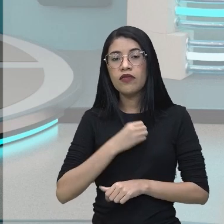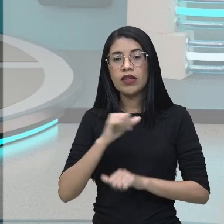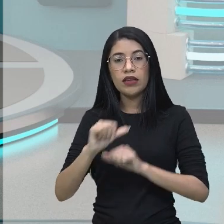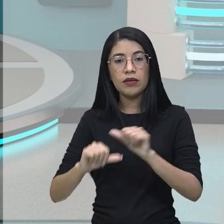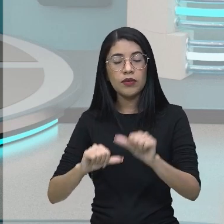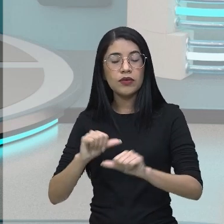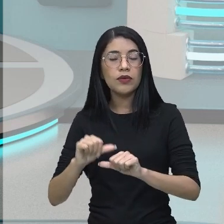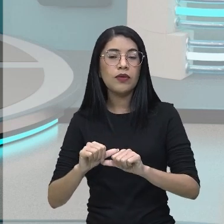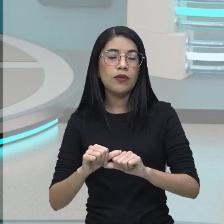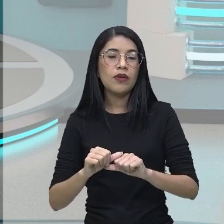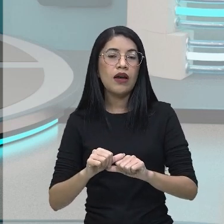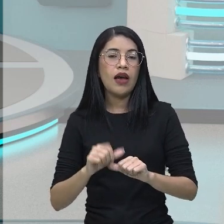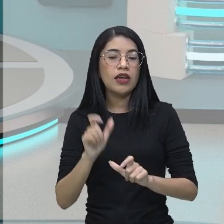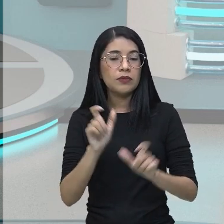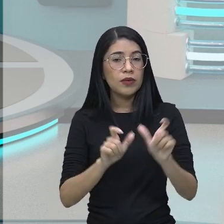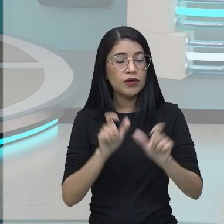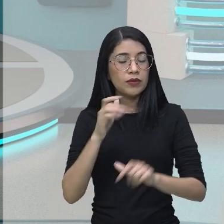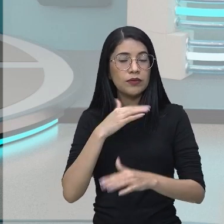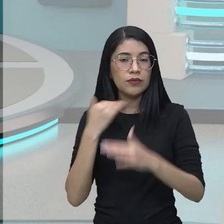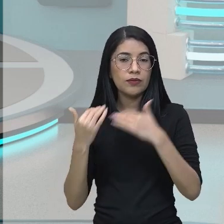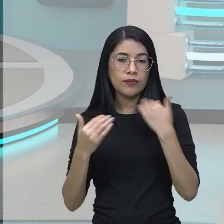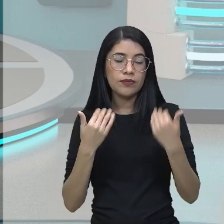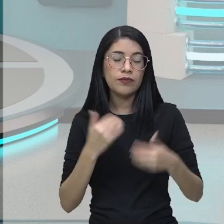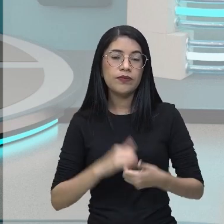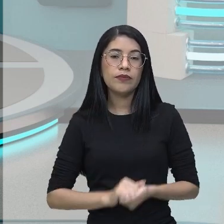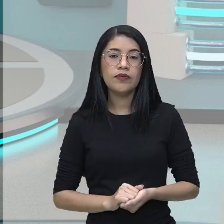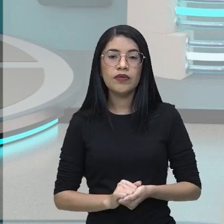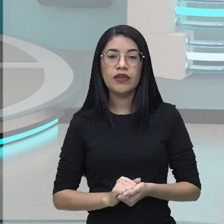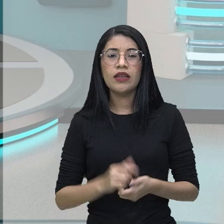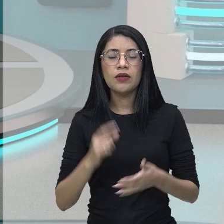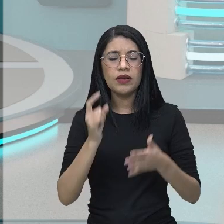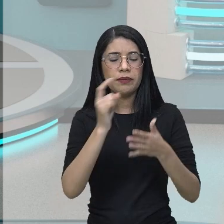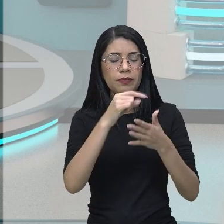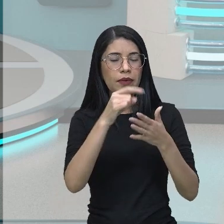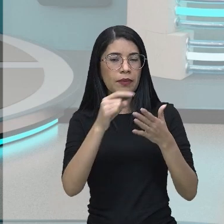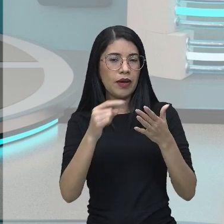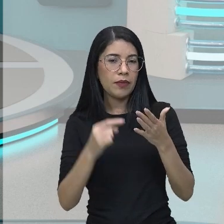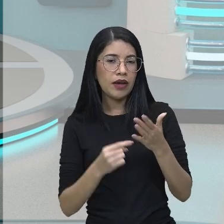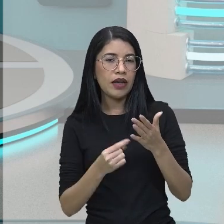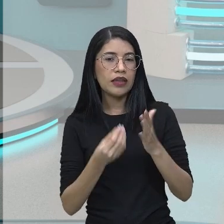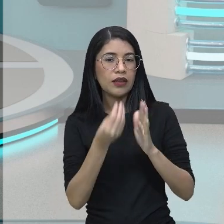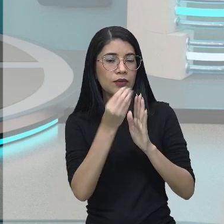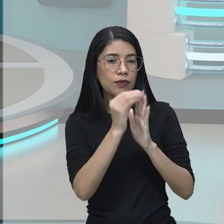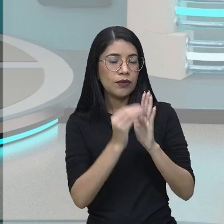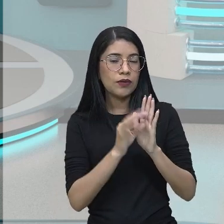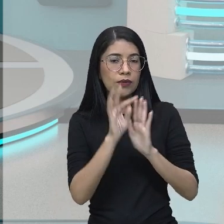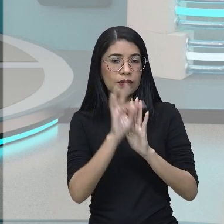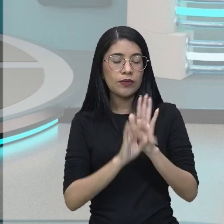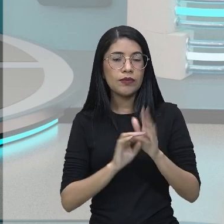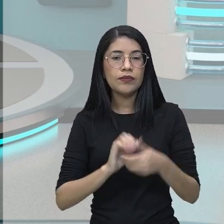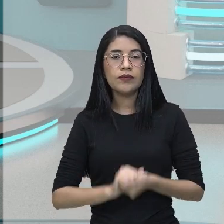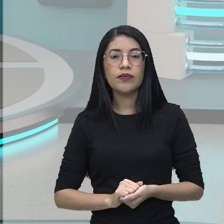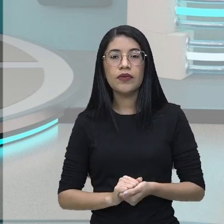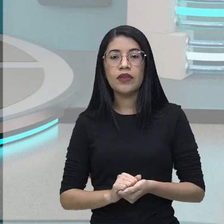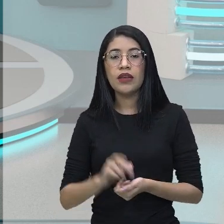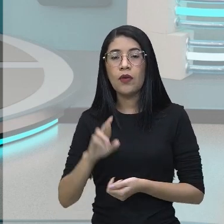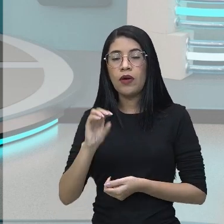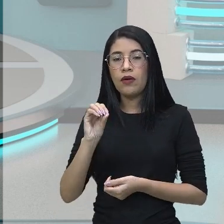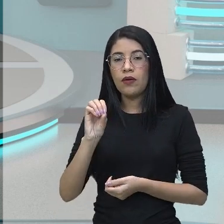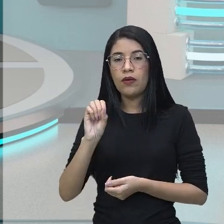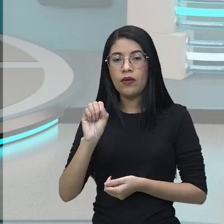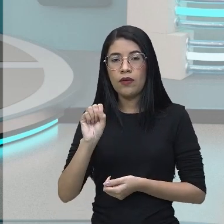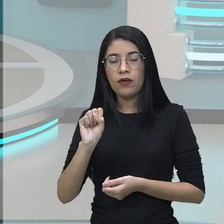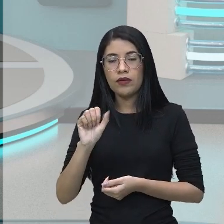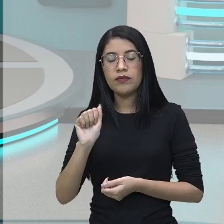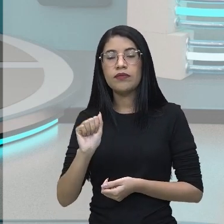perderam a vida então Observe que temos todas essas questões ali colocadas no texto e a Rosa a palavra que foi utilizada